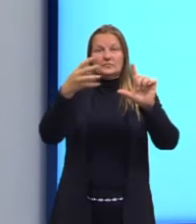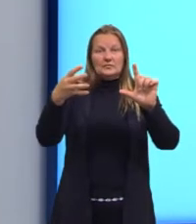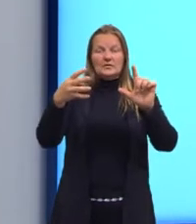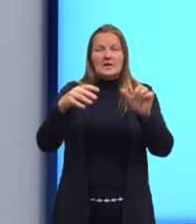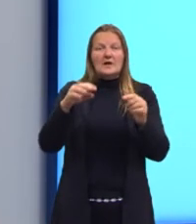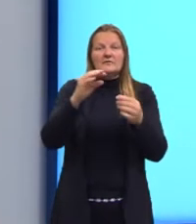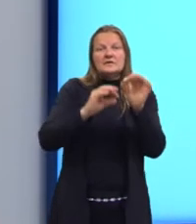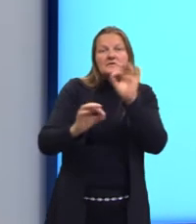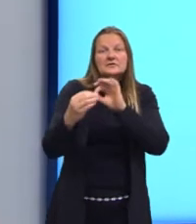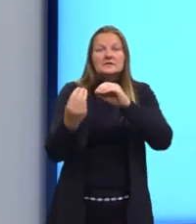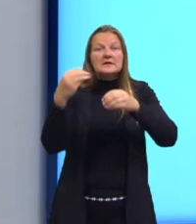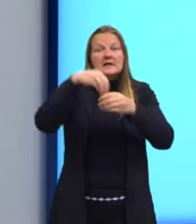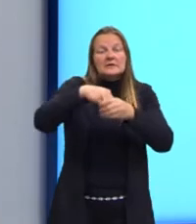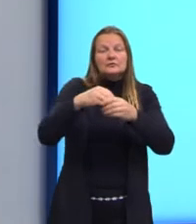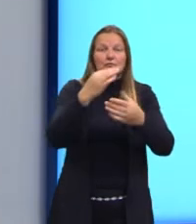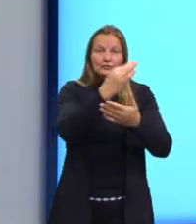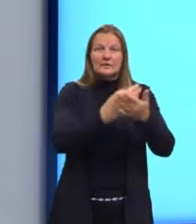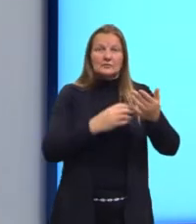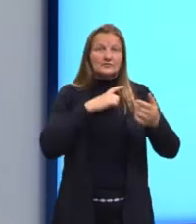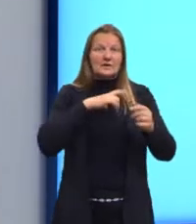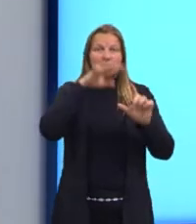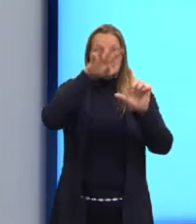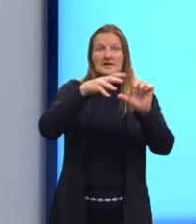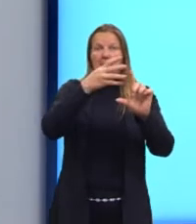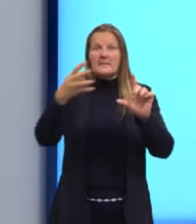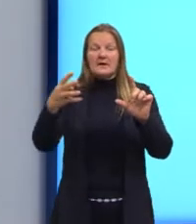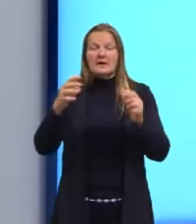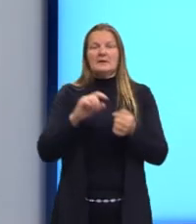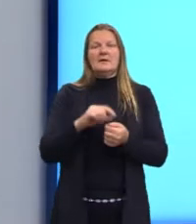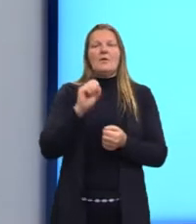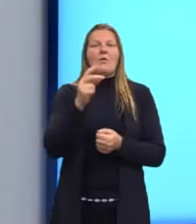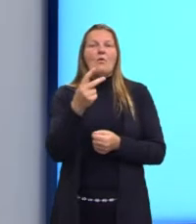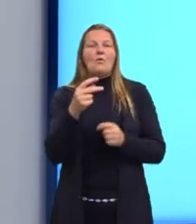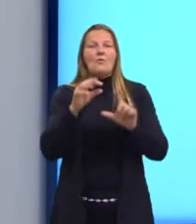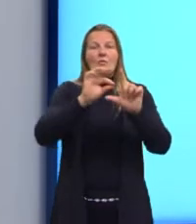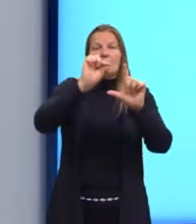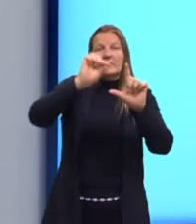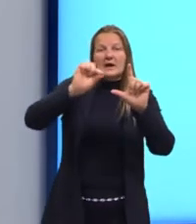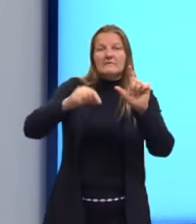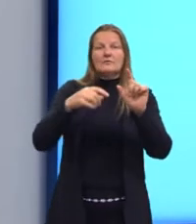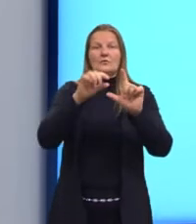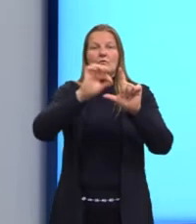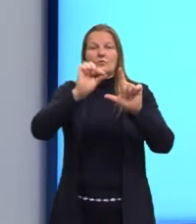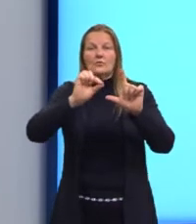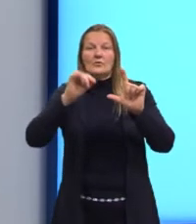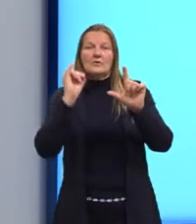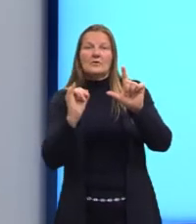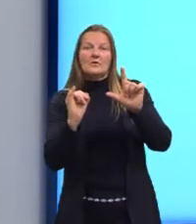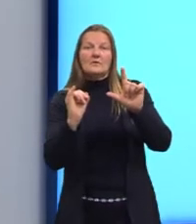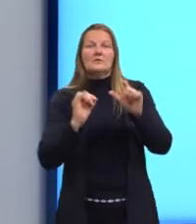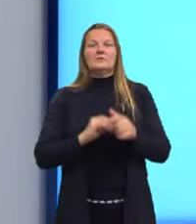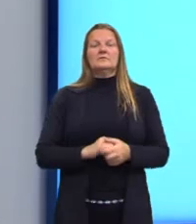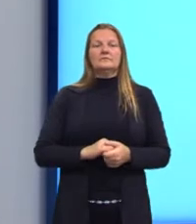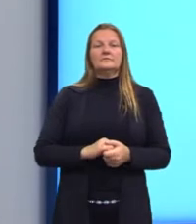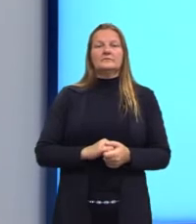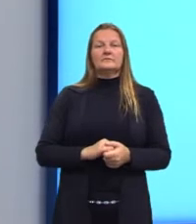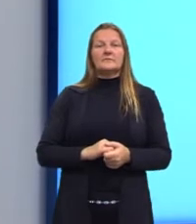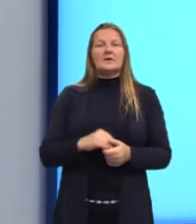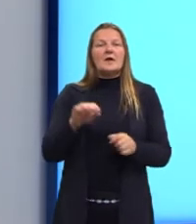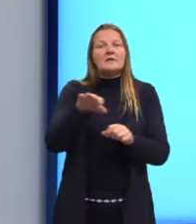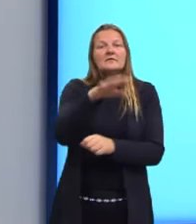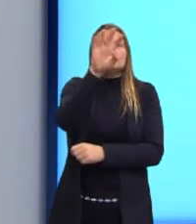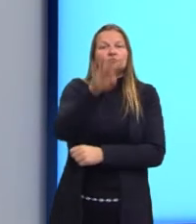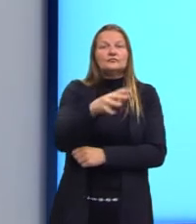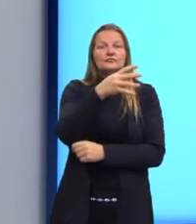aos textos motivadores então nós temos lá dados estatísticos infográficos ou